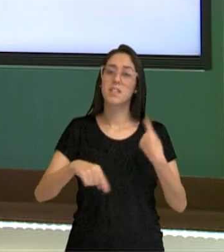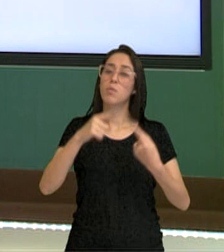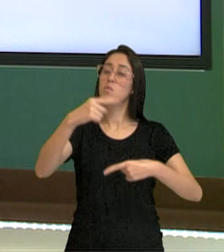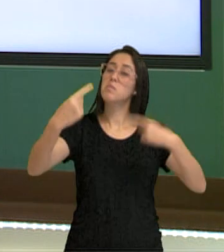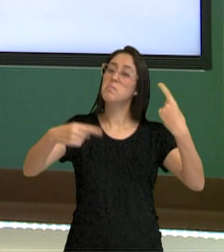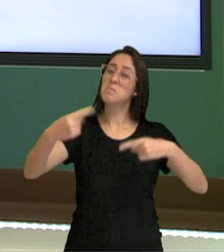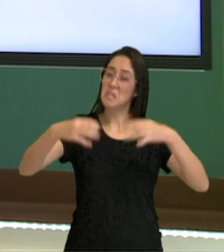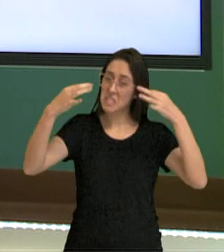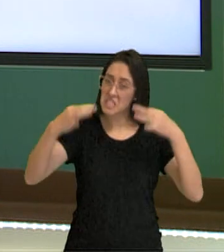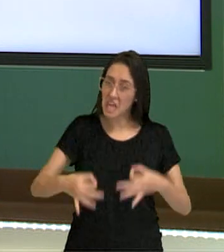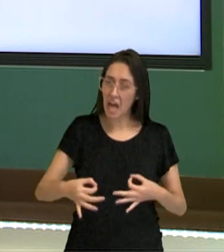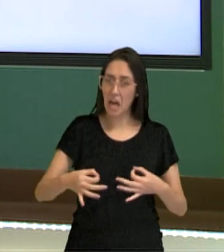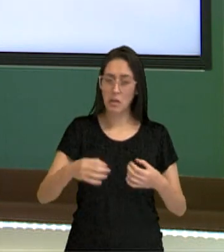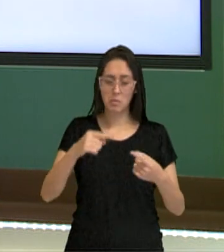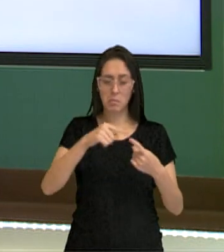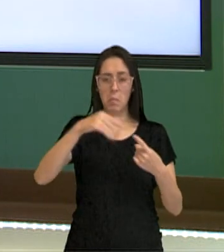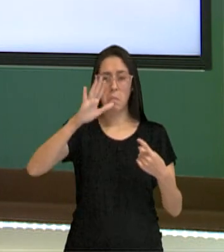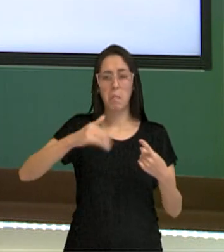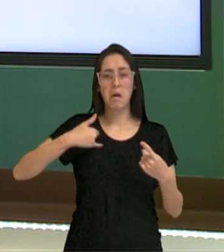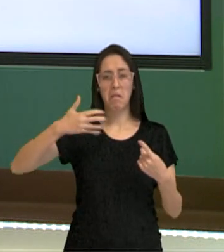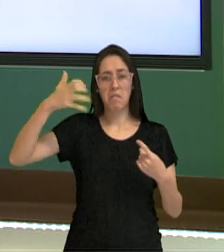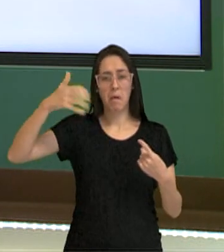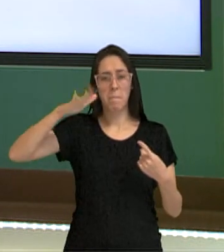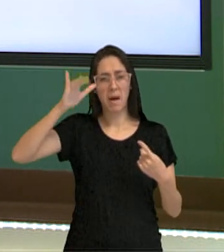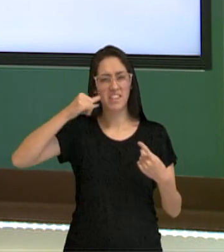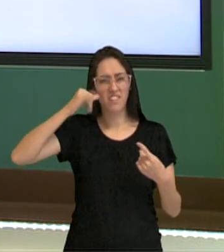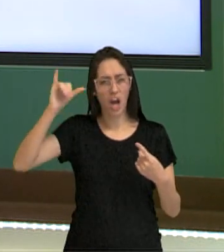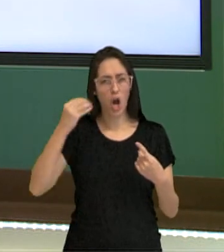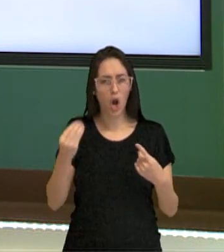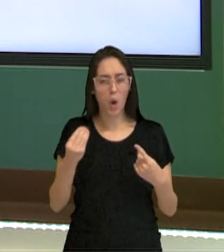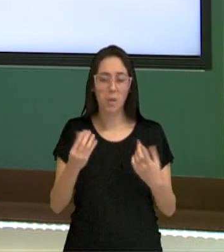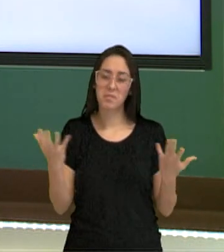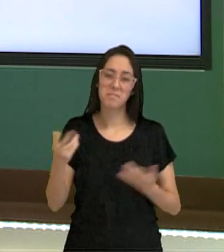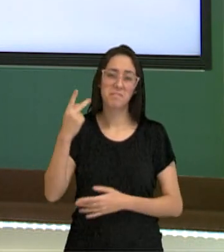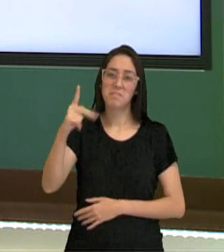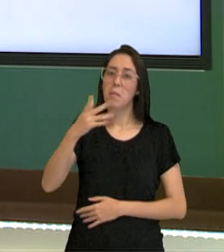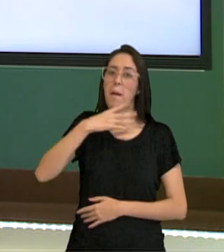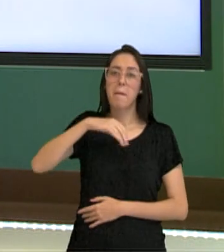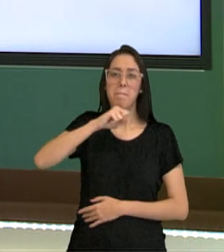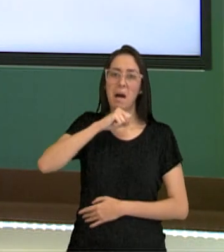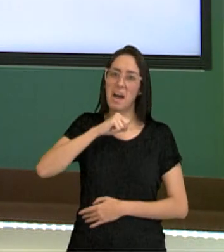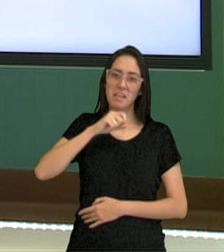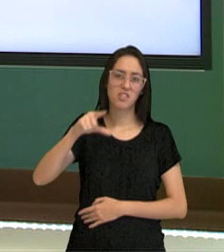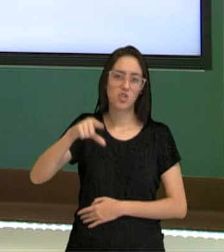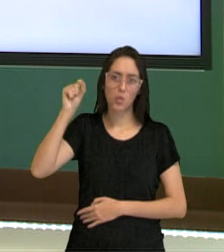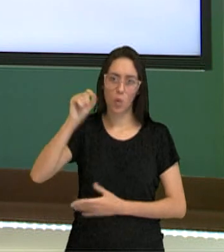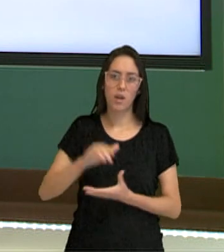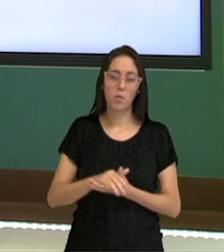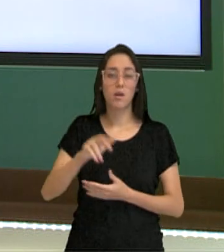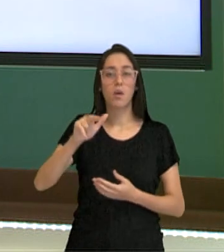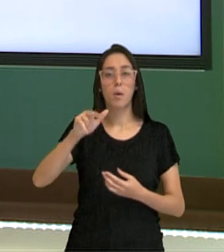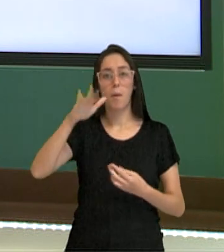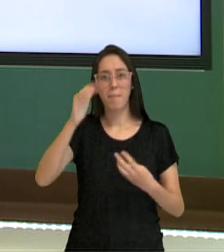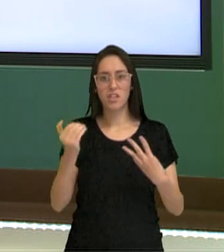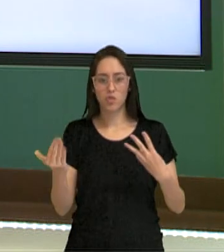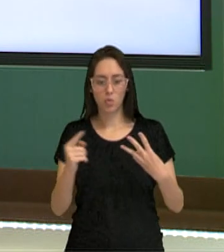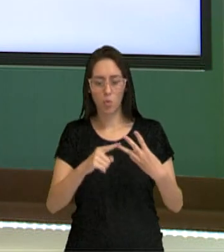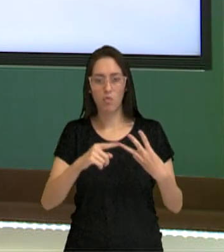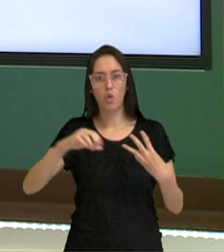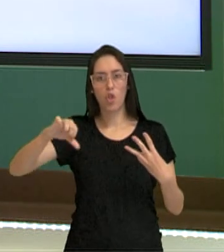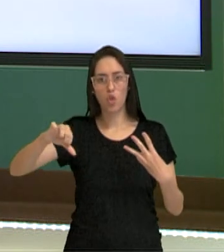ou se não é, ok? Mas essa foi a divisão que esse pai fez. O irmão mais novo, 9 vacas. O irmão do